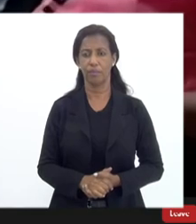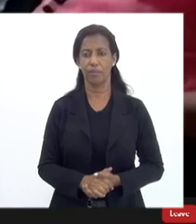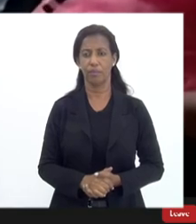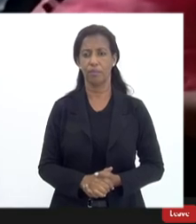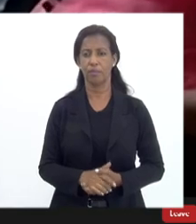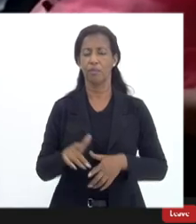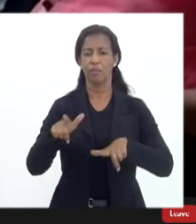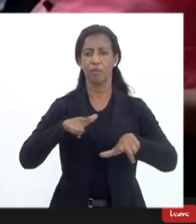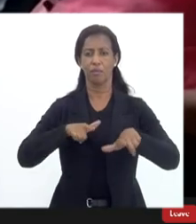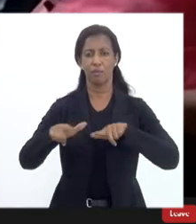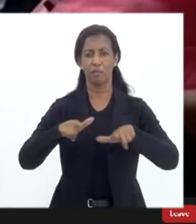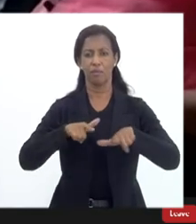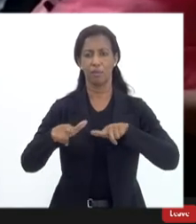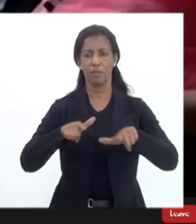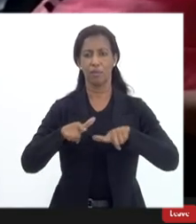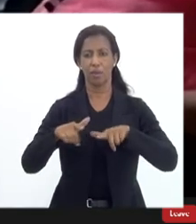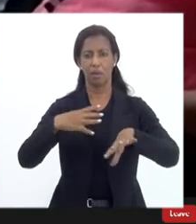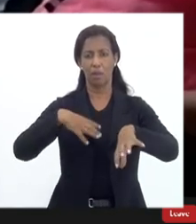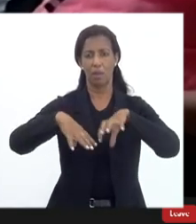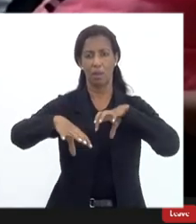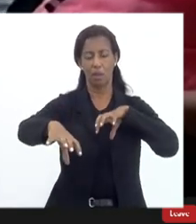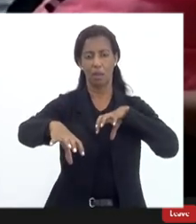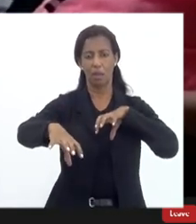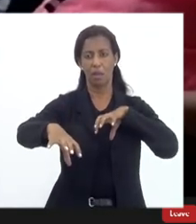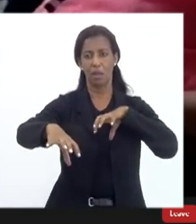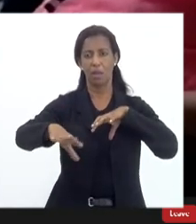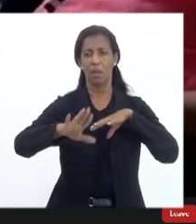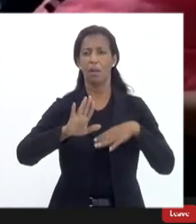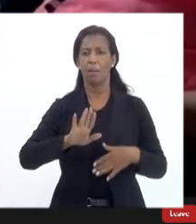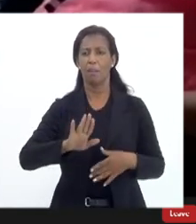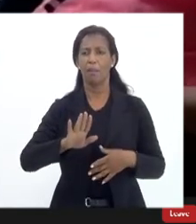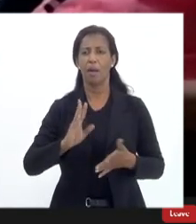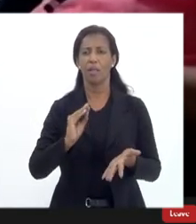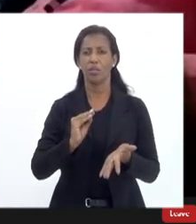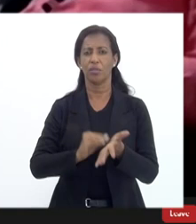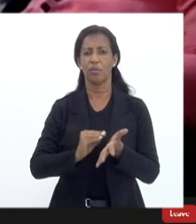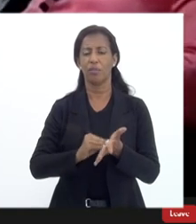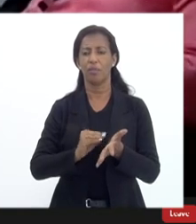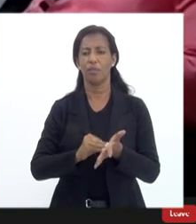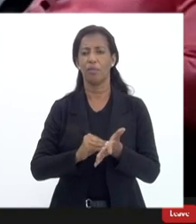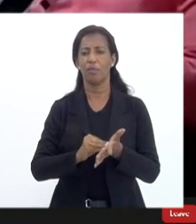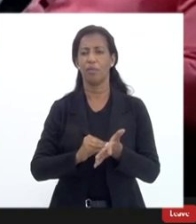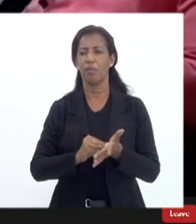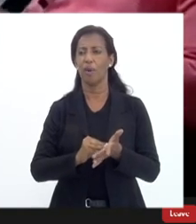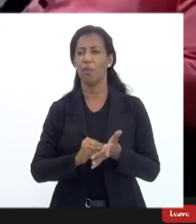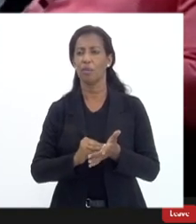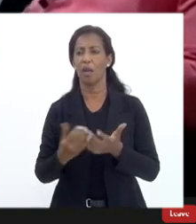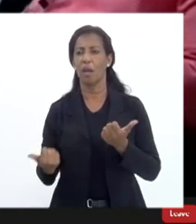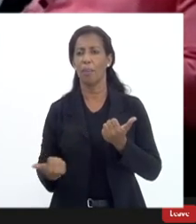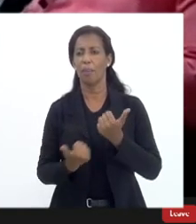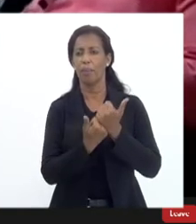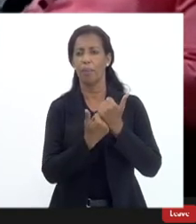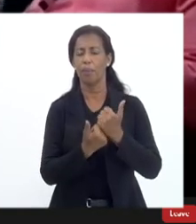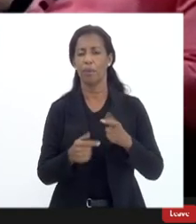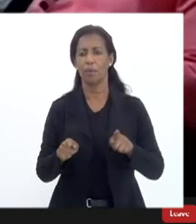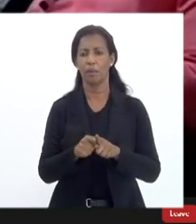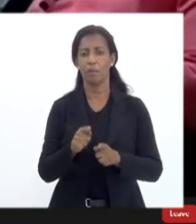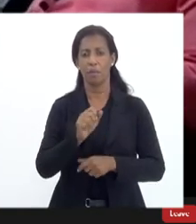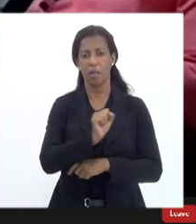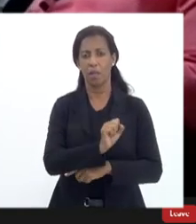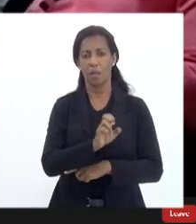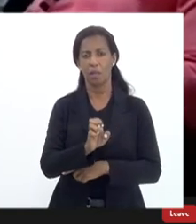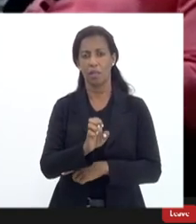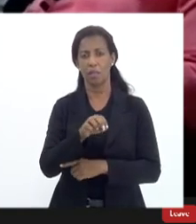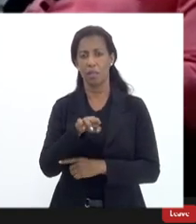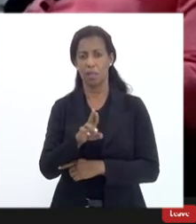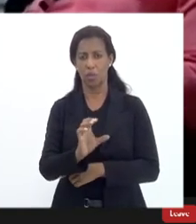do trabalho remoto, mas sem o link patrocinado. Em 2021, a CEDUC